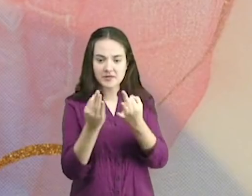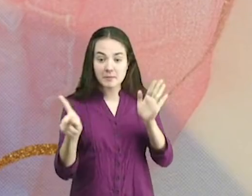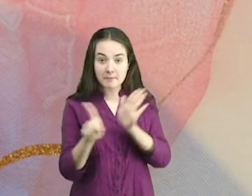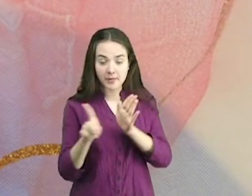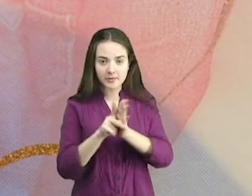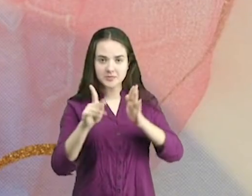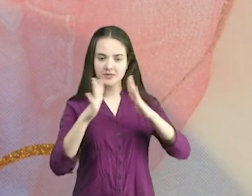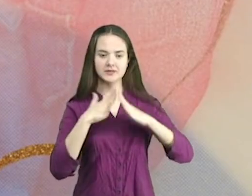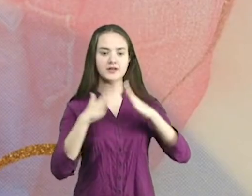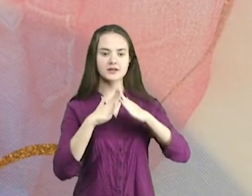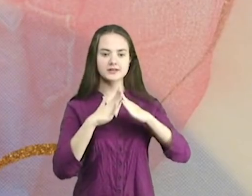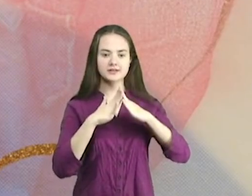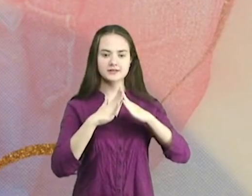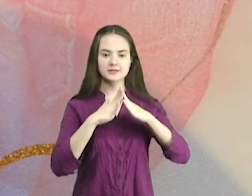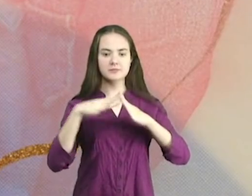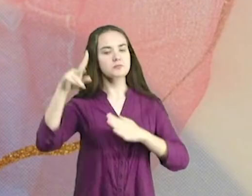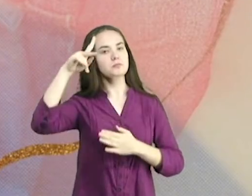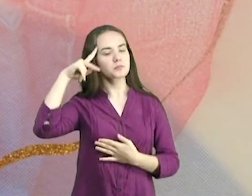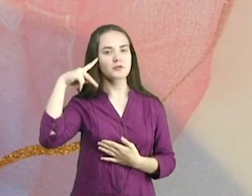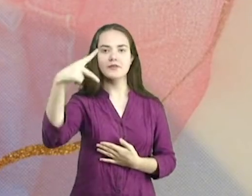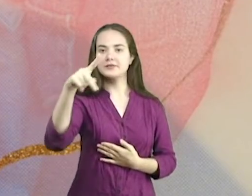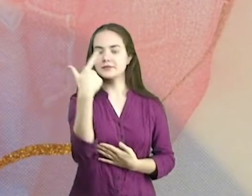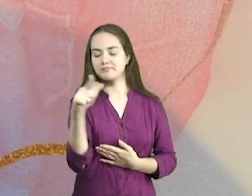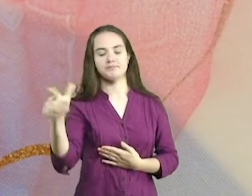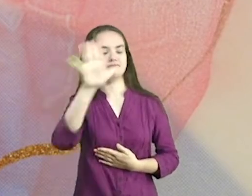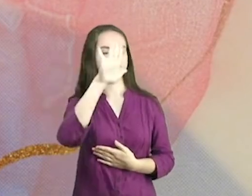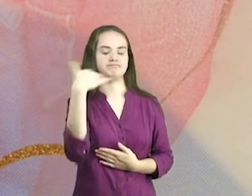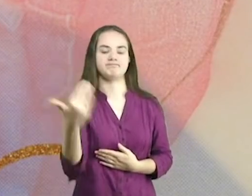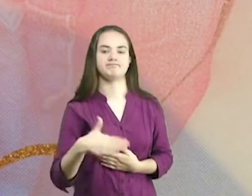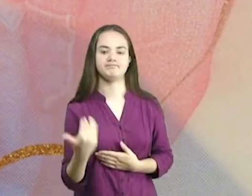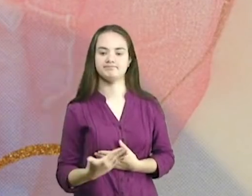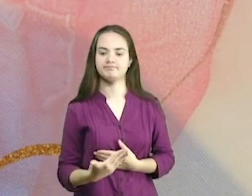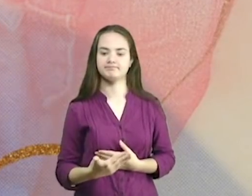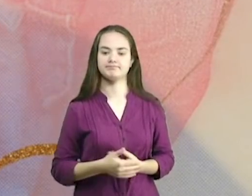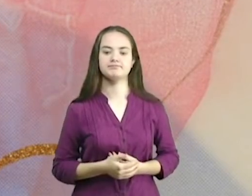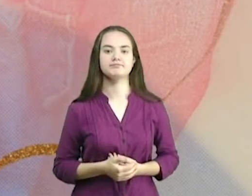casa, é que um profeta não tem honra.